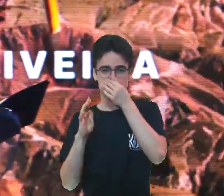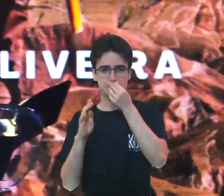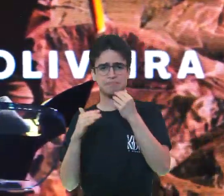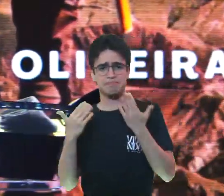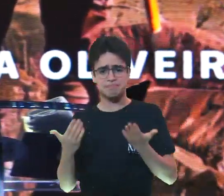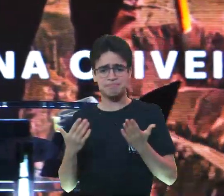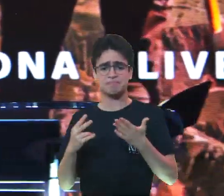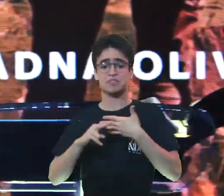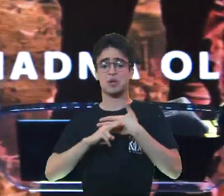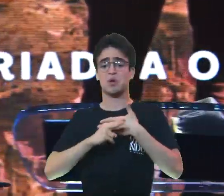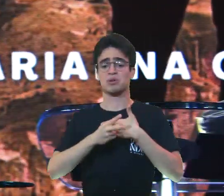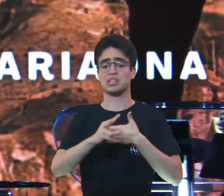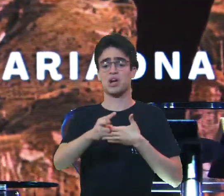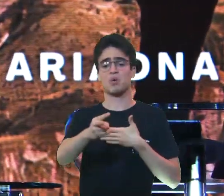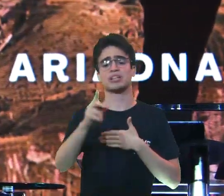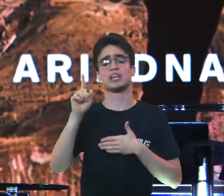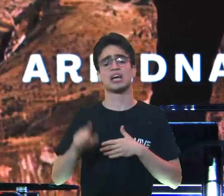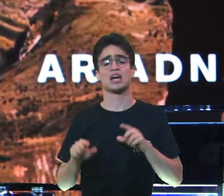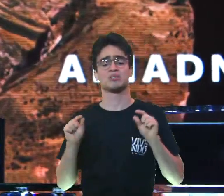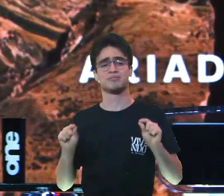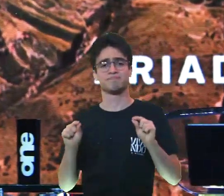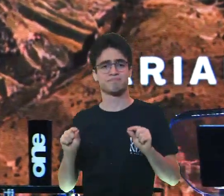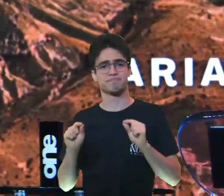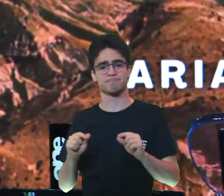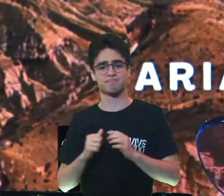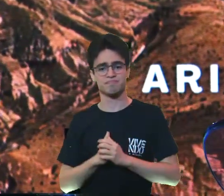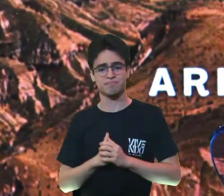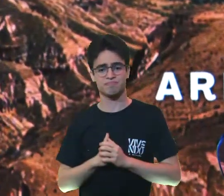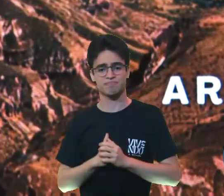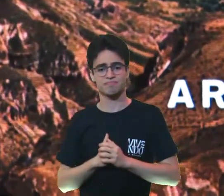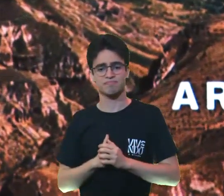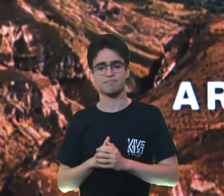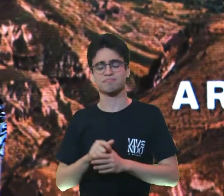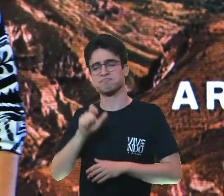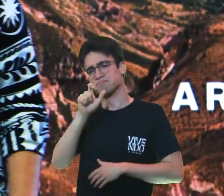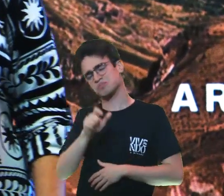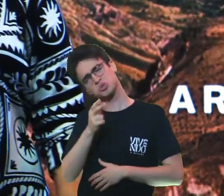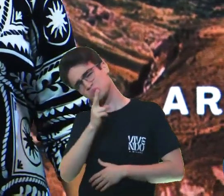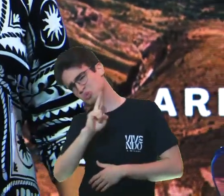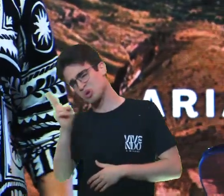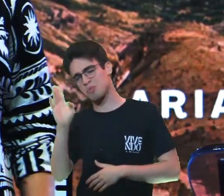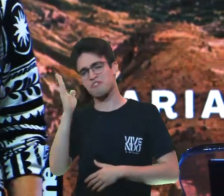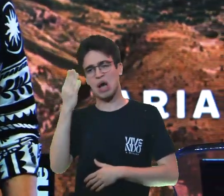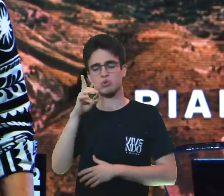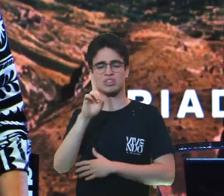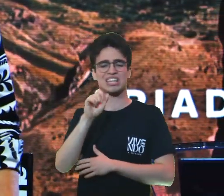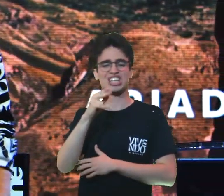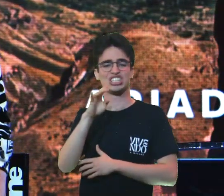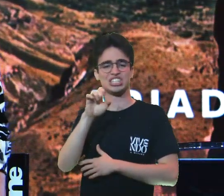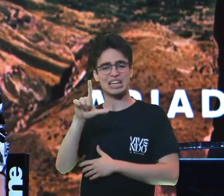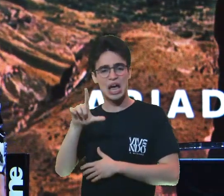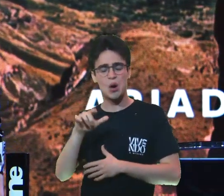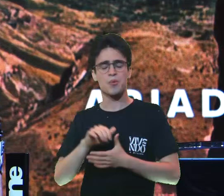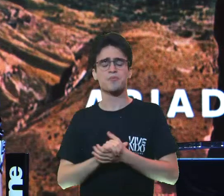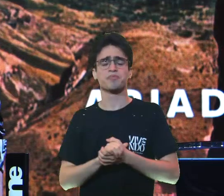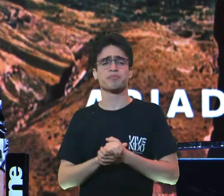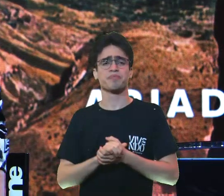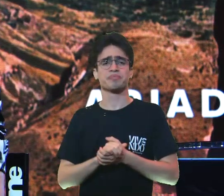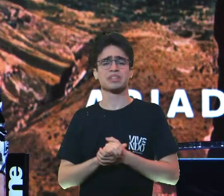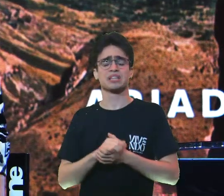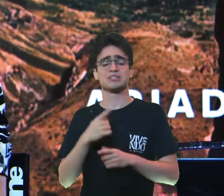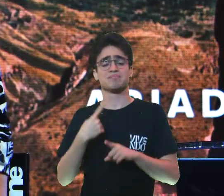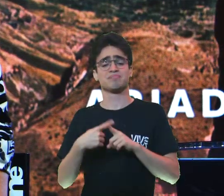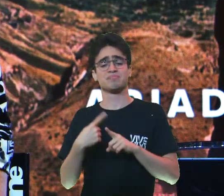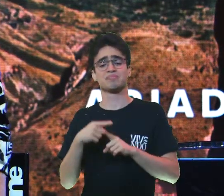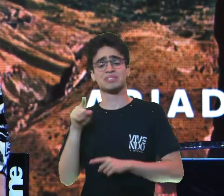o resultado da proclamação desse menininho, vamos chamá-lo aqui de Daniel, foi que 6